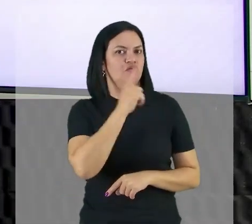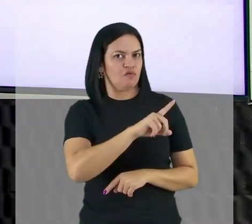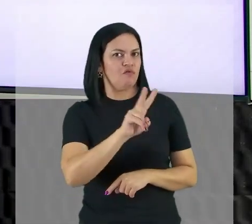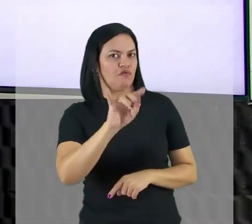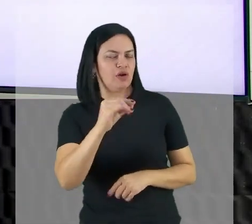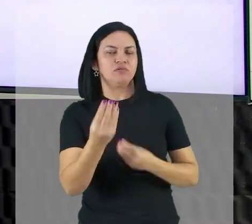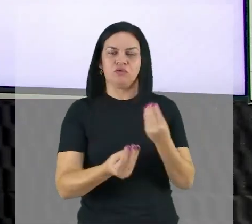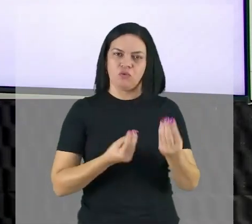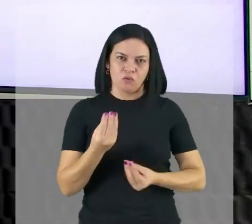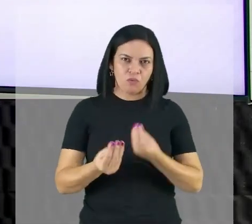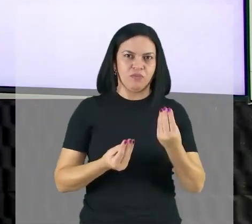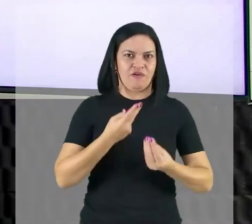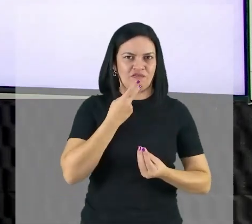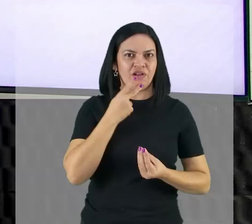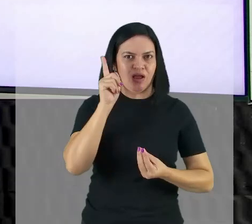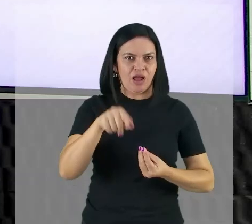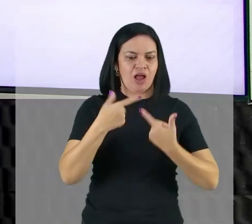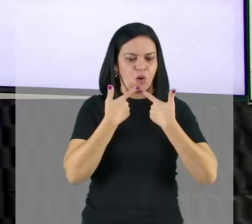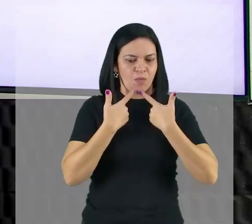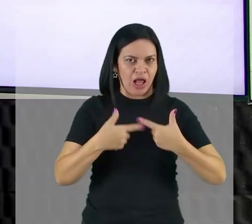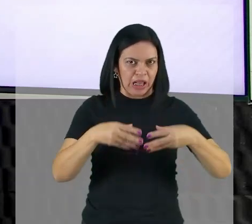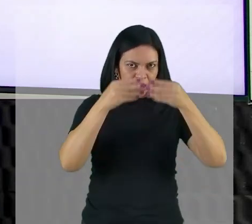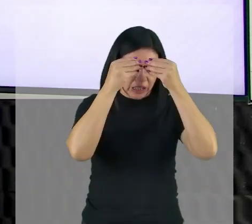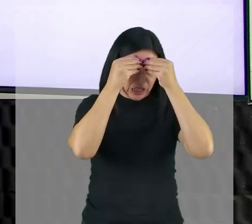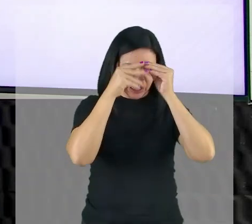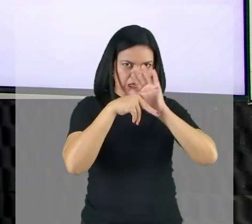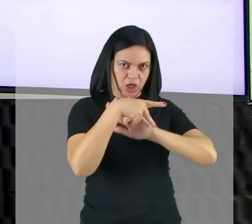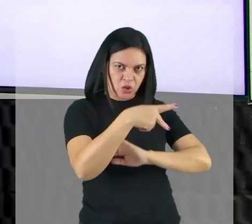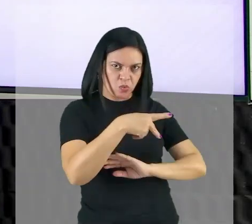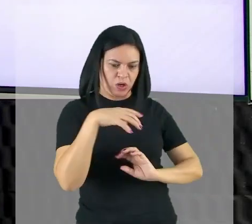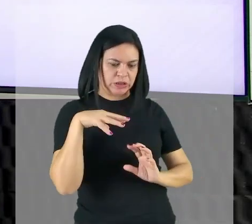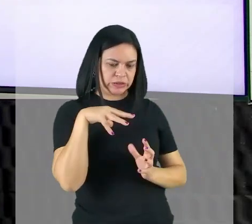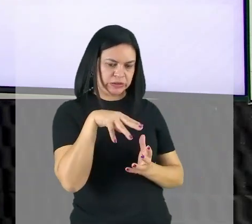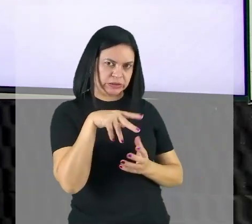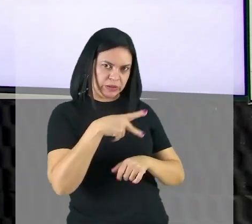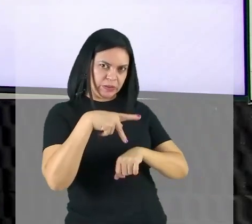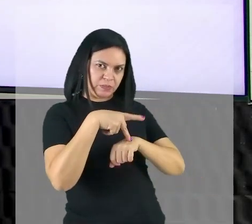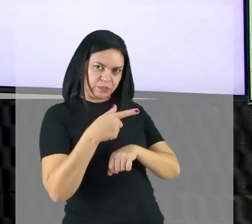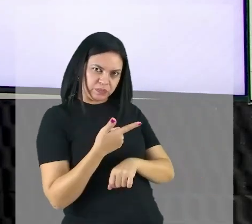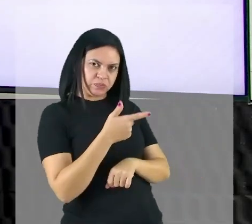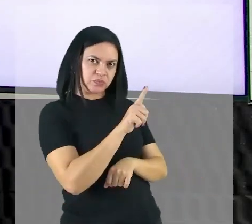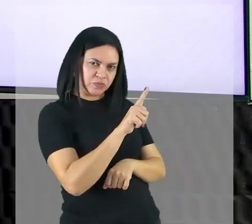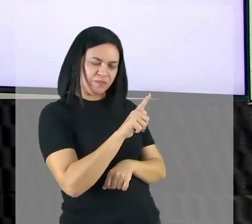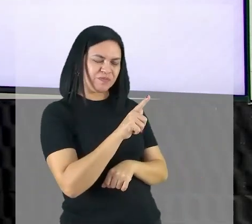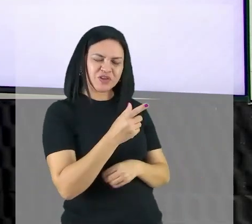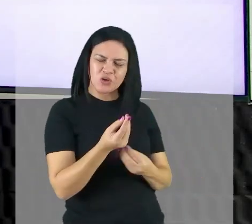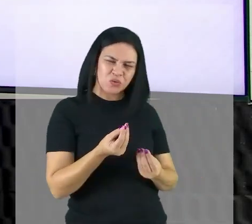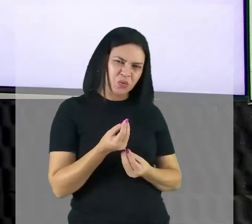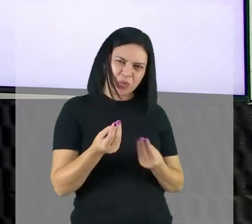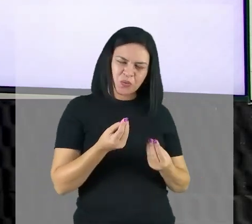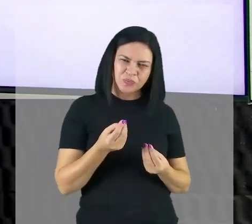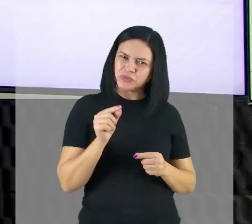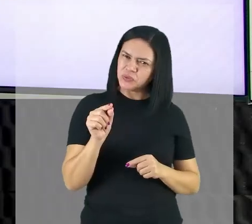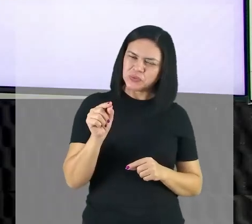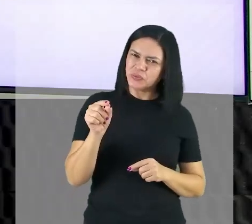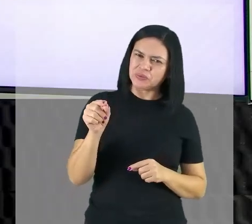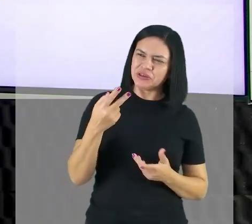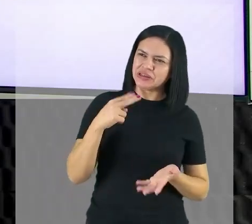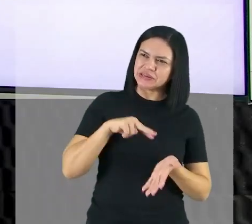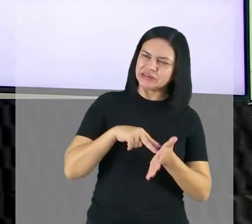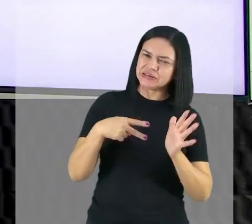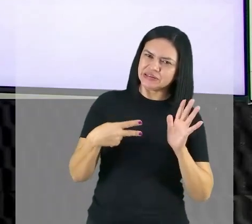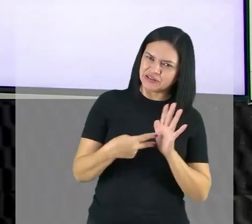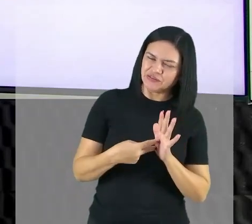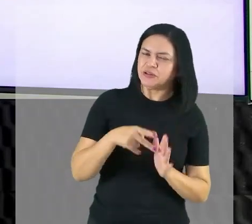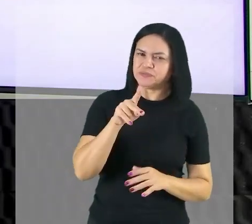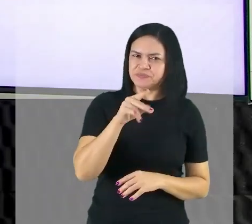porque, como a gente está falando de uma língua estrangeira, muitas vezes a gente desconhece o que essa expressão quer dizer.